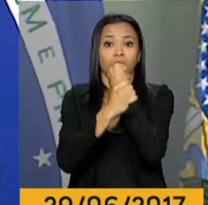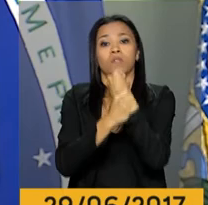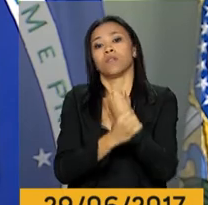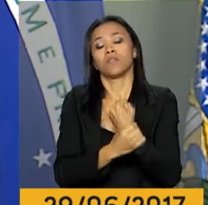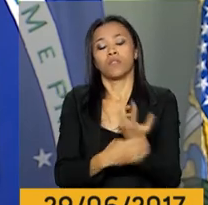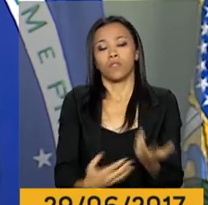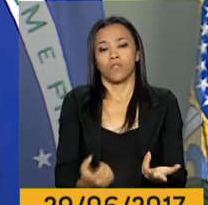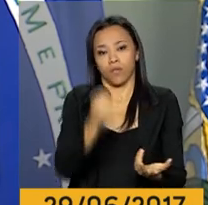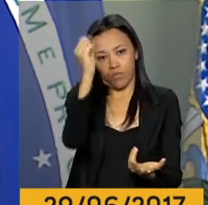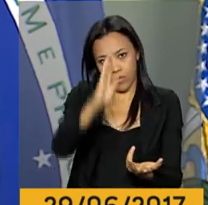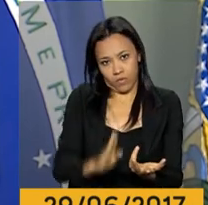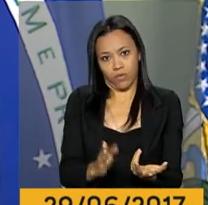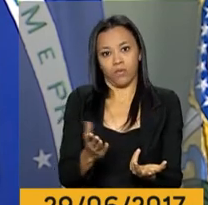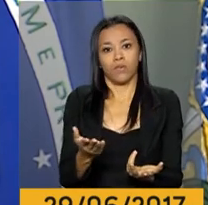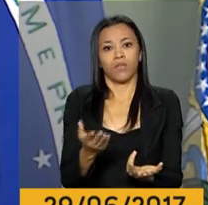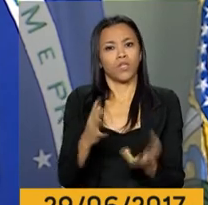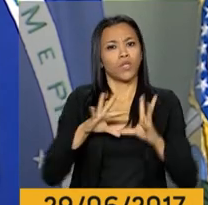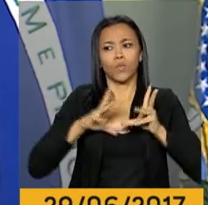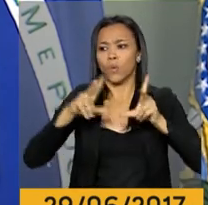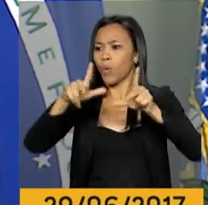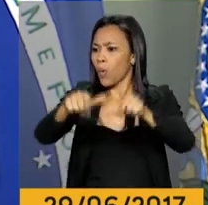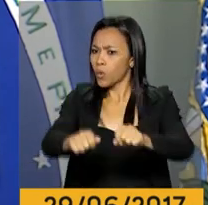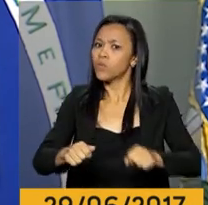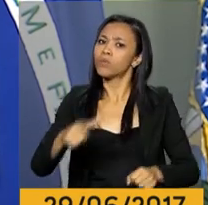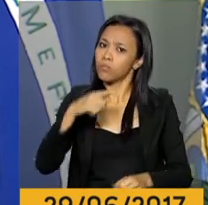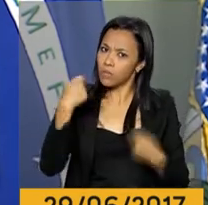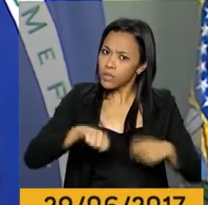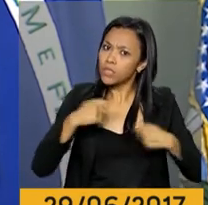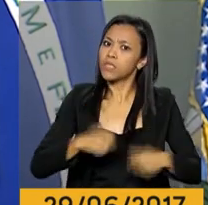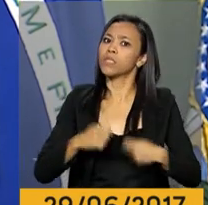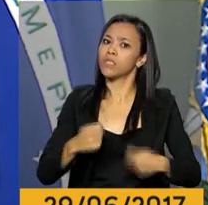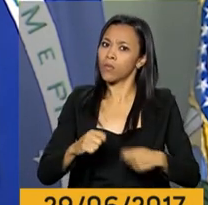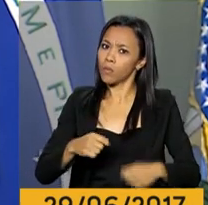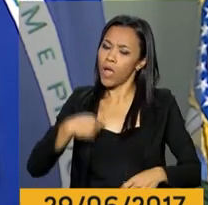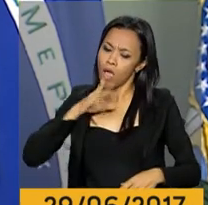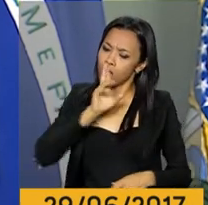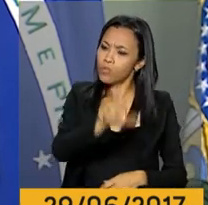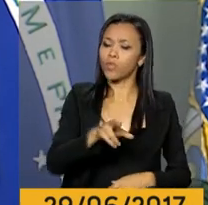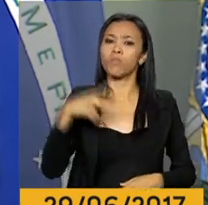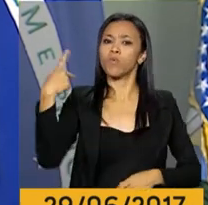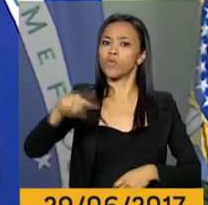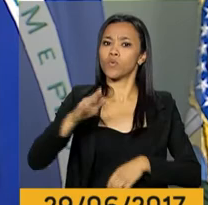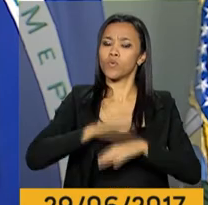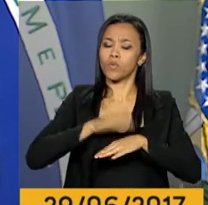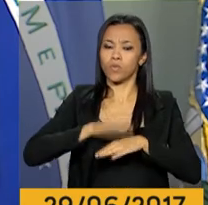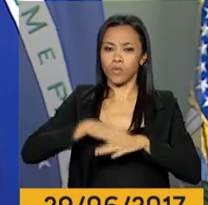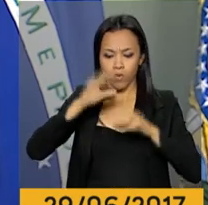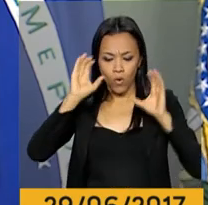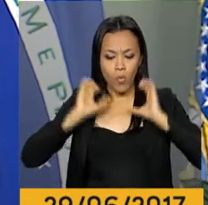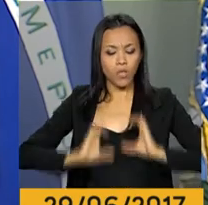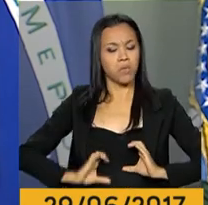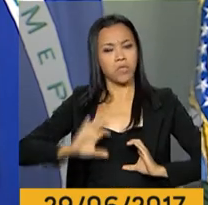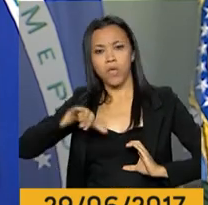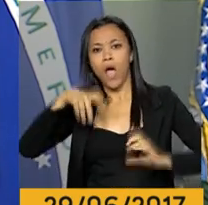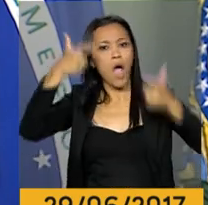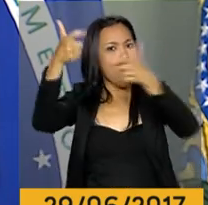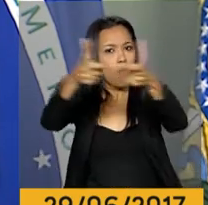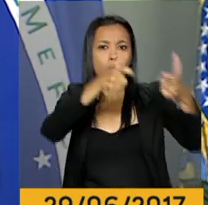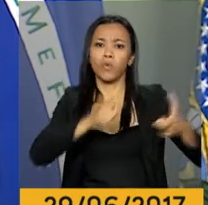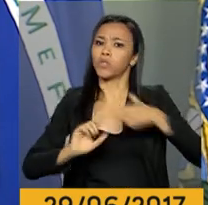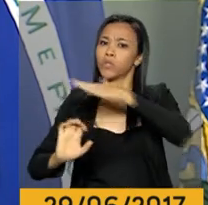brasileiro que é um estado que todos respondem pelos seus atos estejam onde estiverem na atividade privada na atividade pública